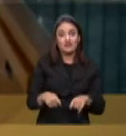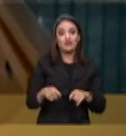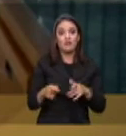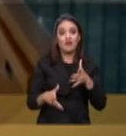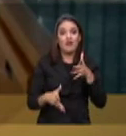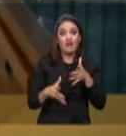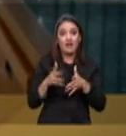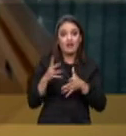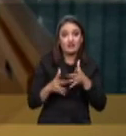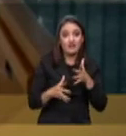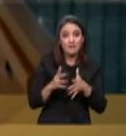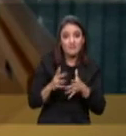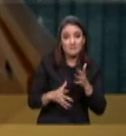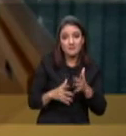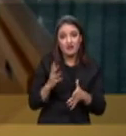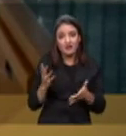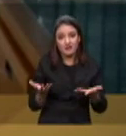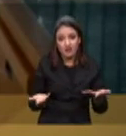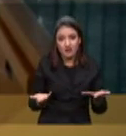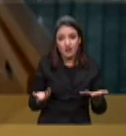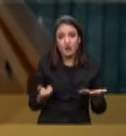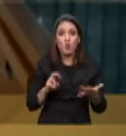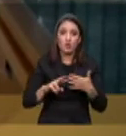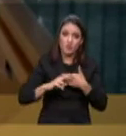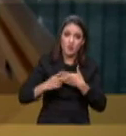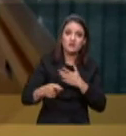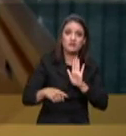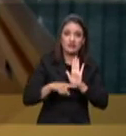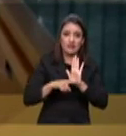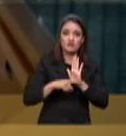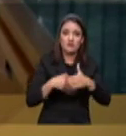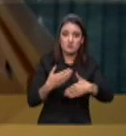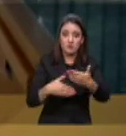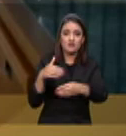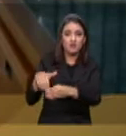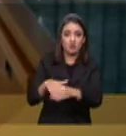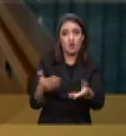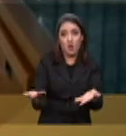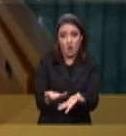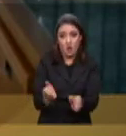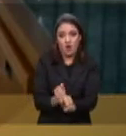menos, causar algum impacto no processo eleitoral.